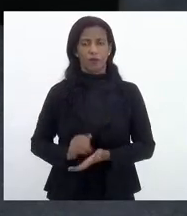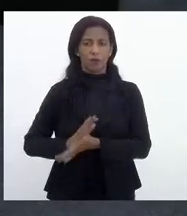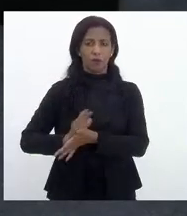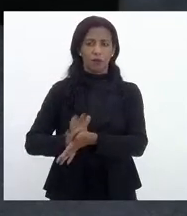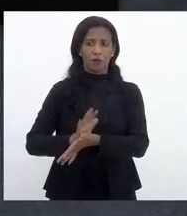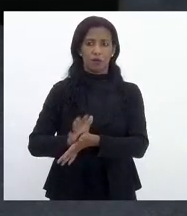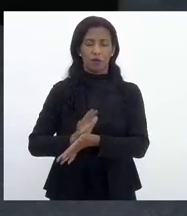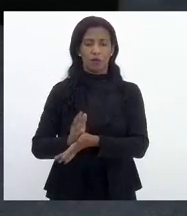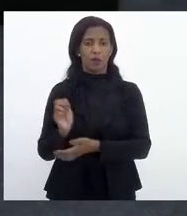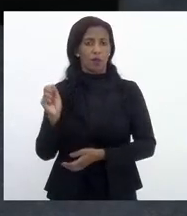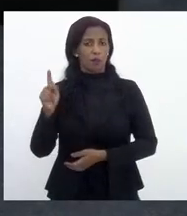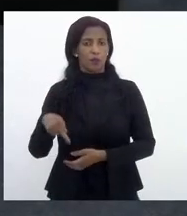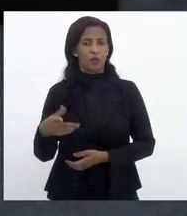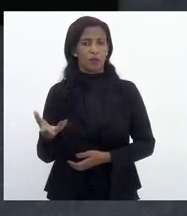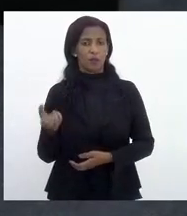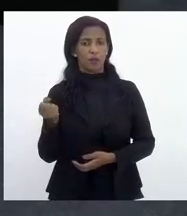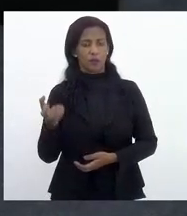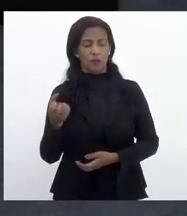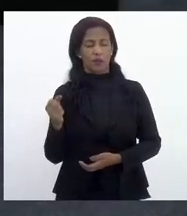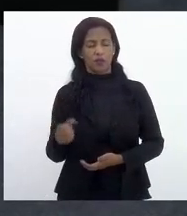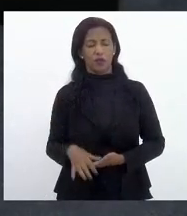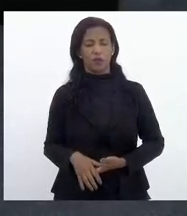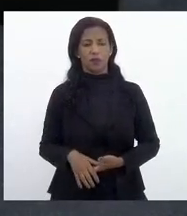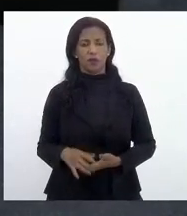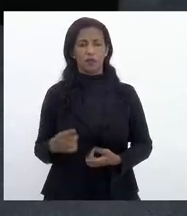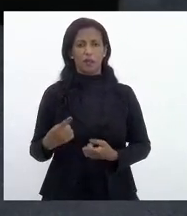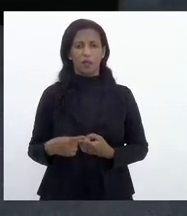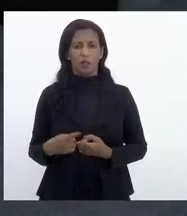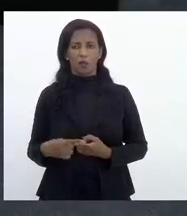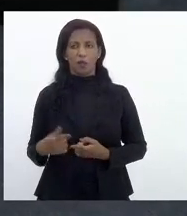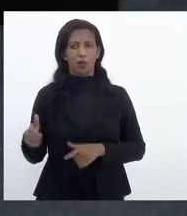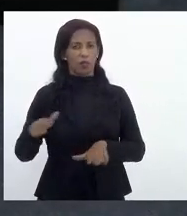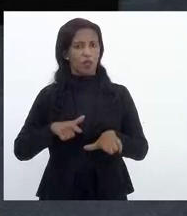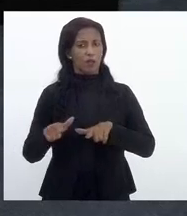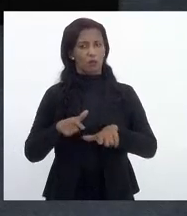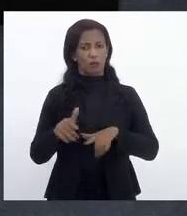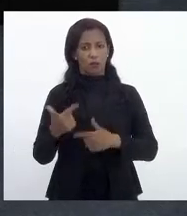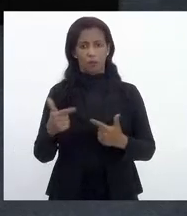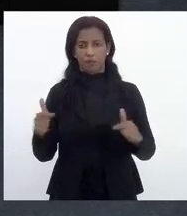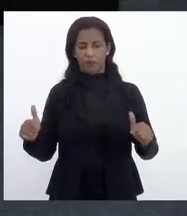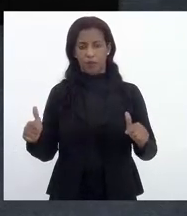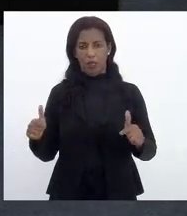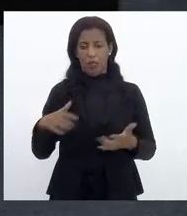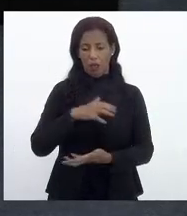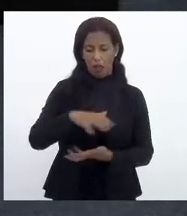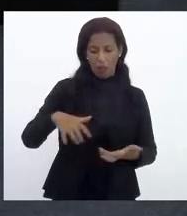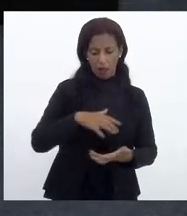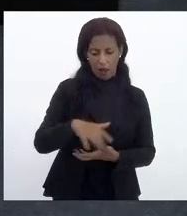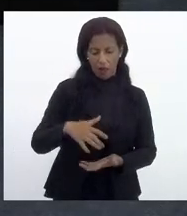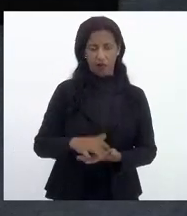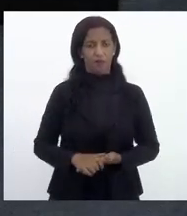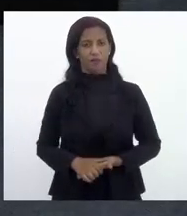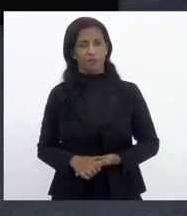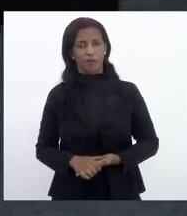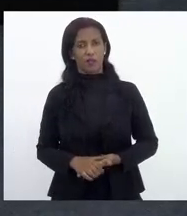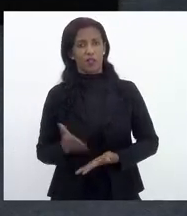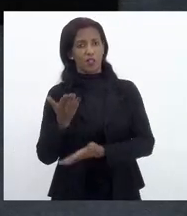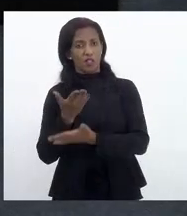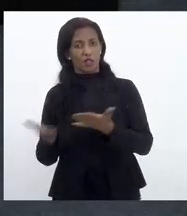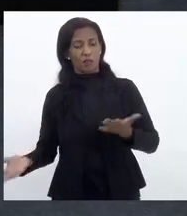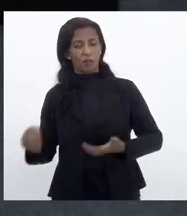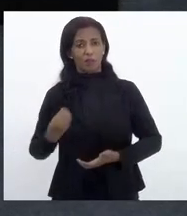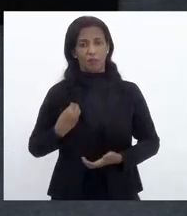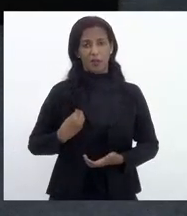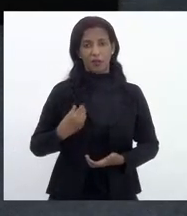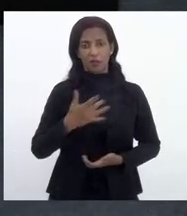maior Covardia é com o aposentado e pensionista porque ele já não já não trabalha mais ele não pode fazer greve ele já perdeu